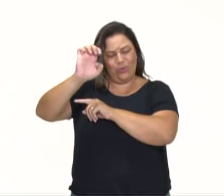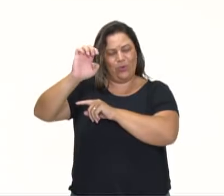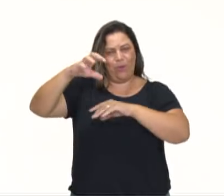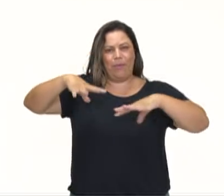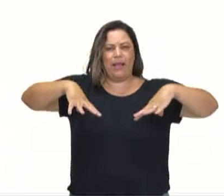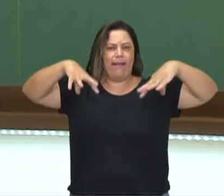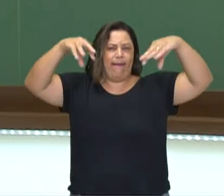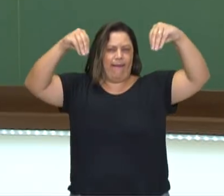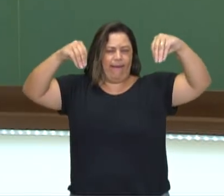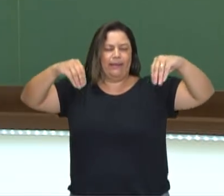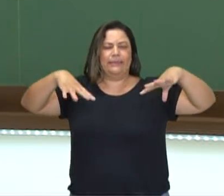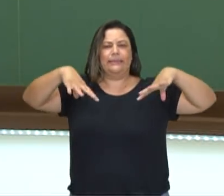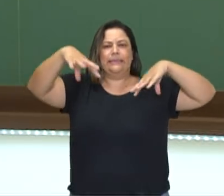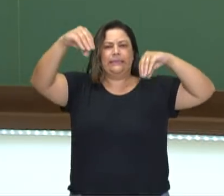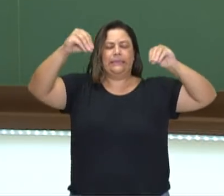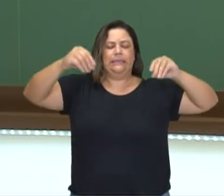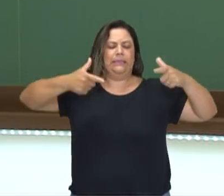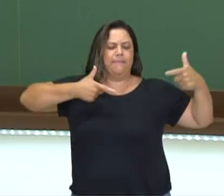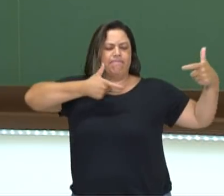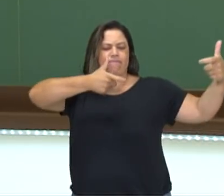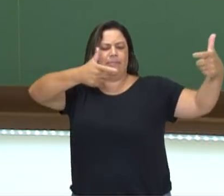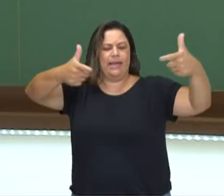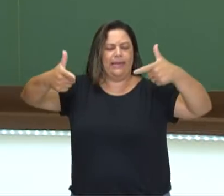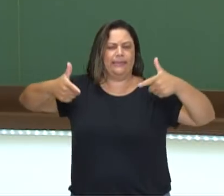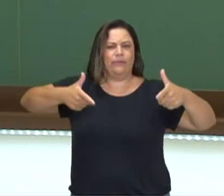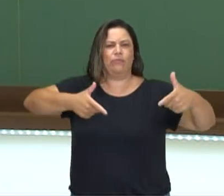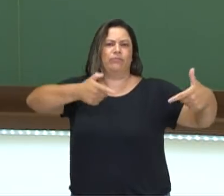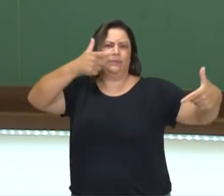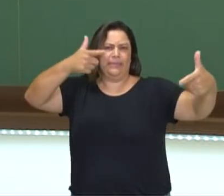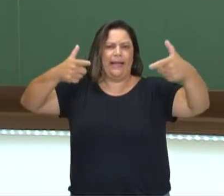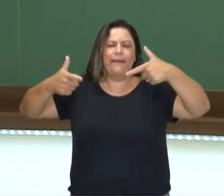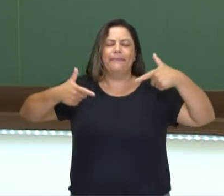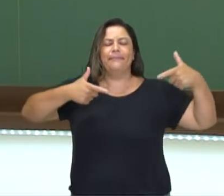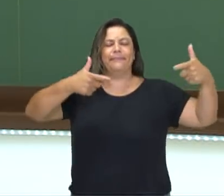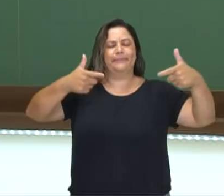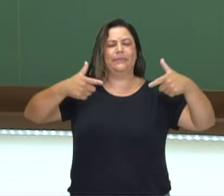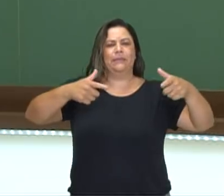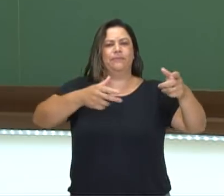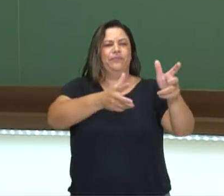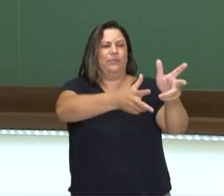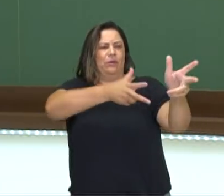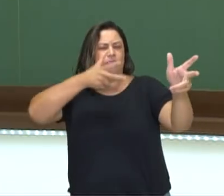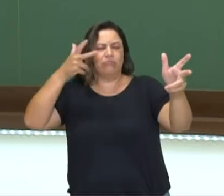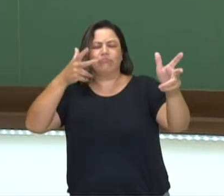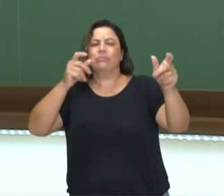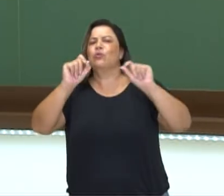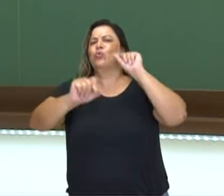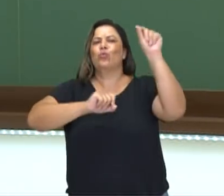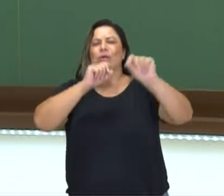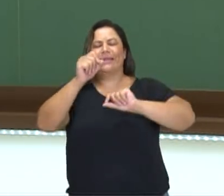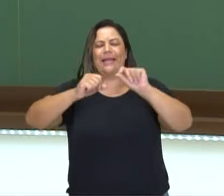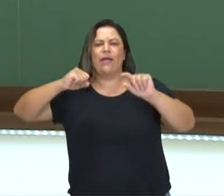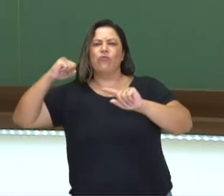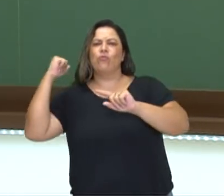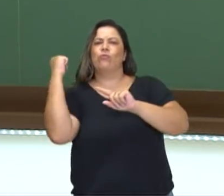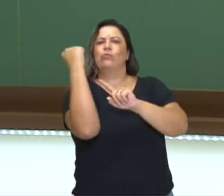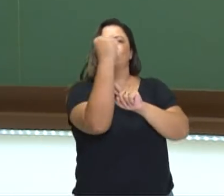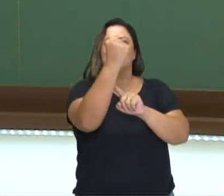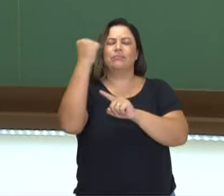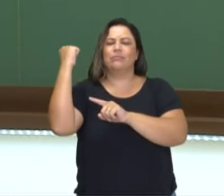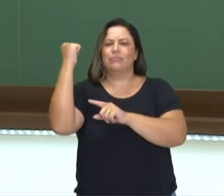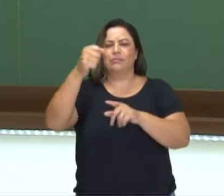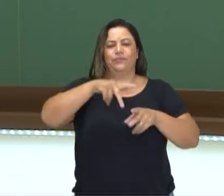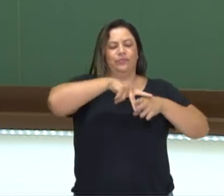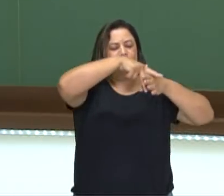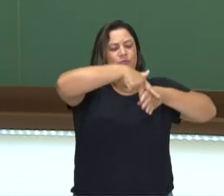aquelas batalhas bonitas com cavaleiros, com lança, escudo, espada. E são batalhas entre mouros